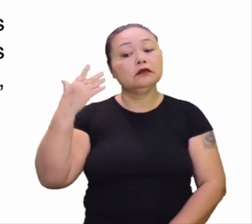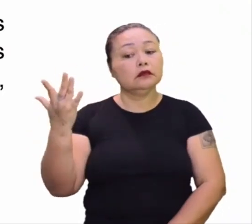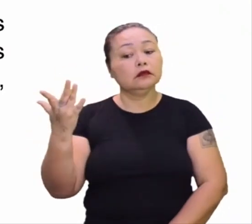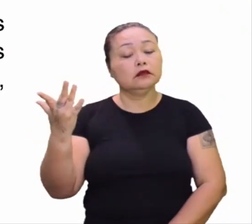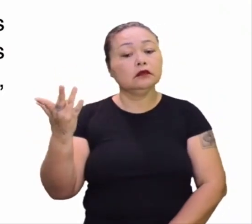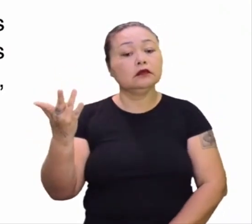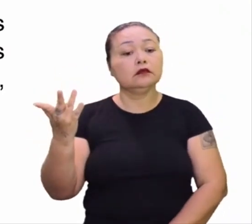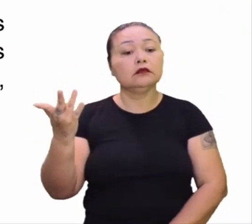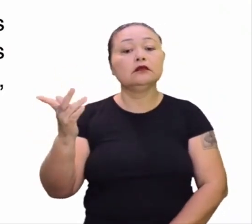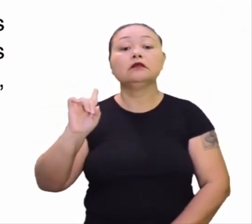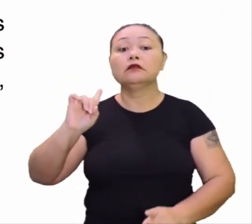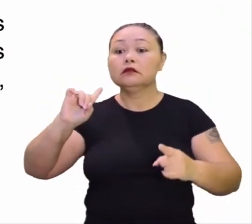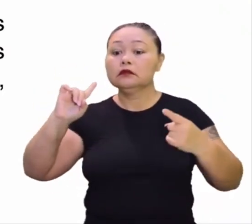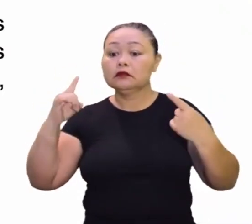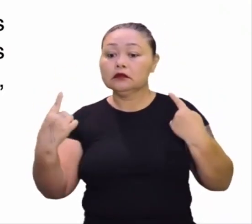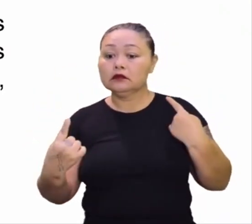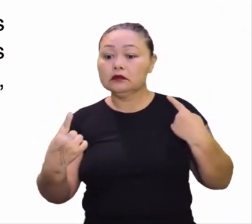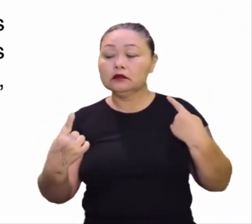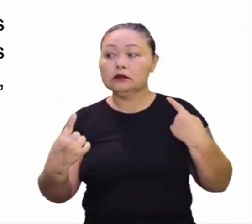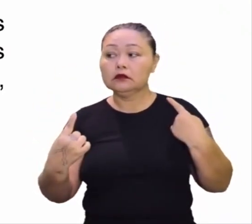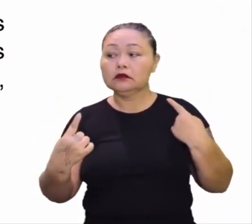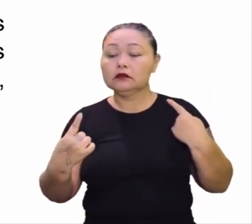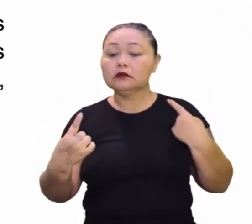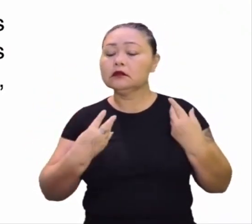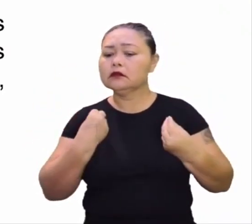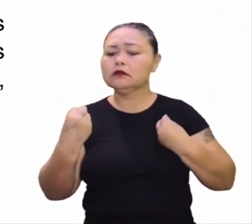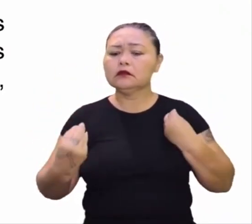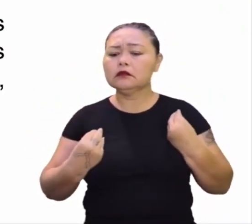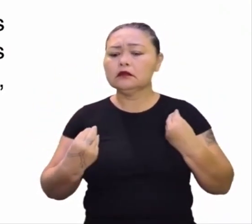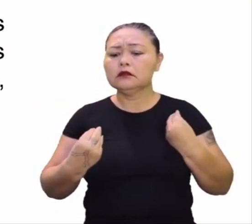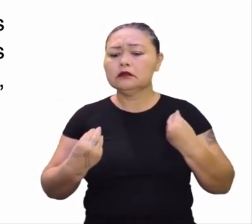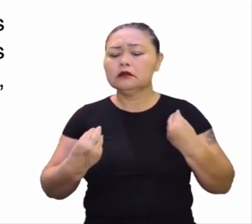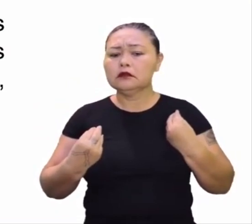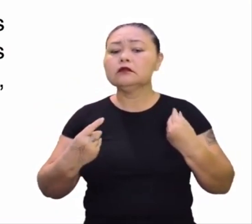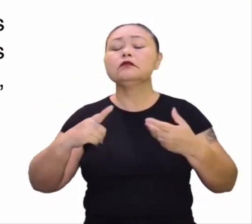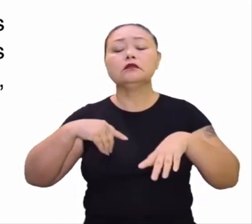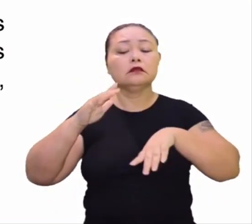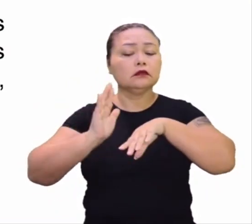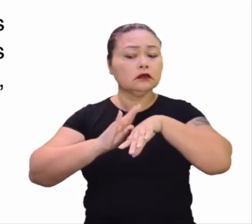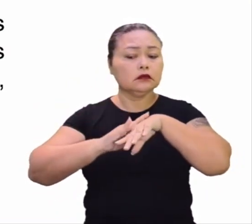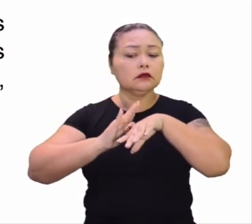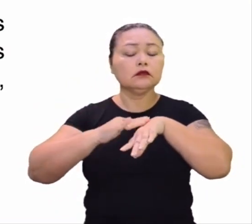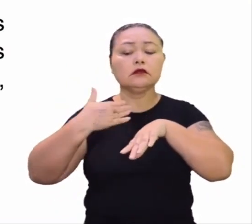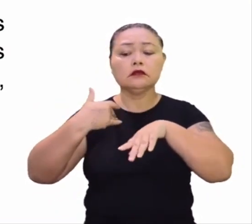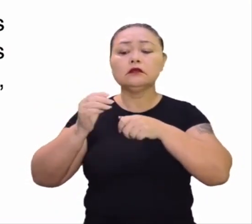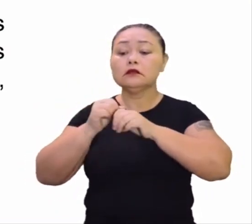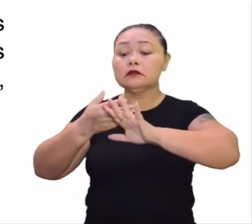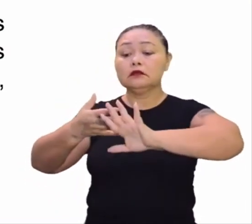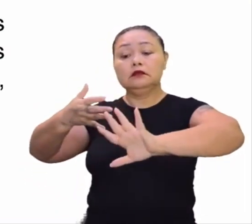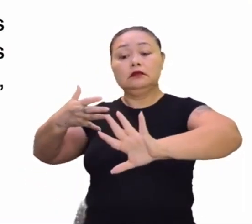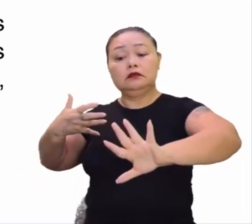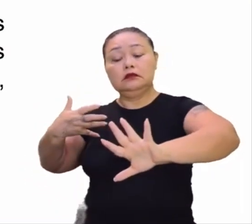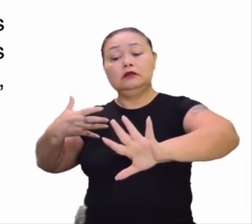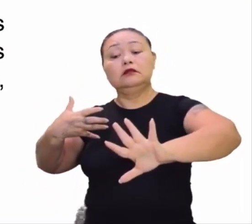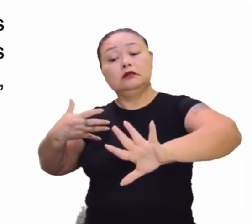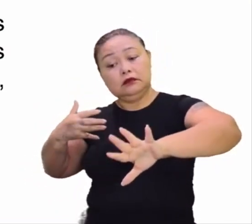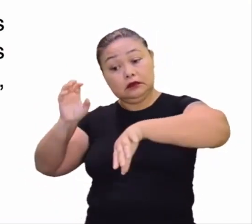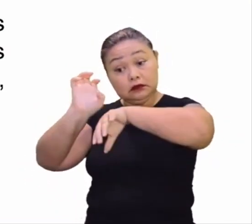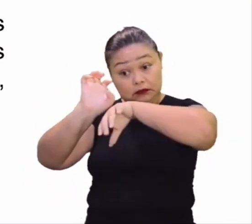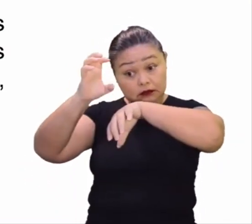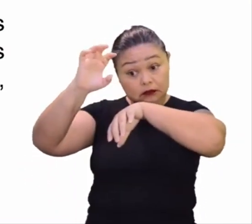só, ao contrário do previsto. Como assim? Estava previsto, tirou a gente do isolamento. E